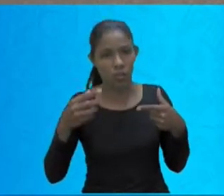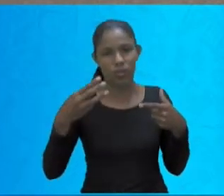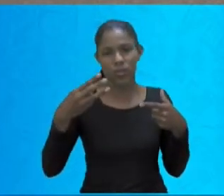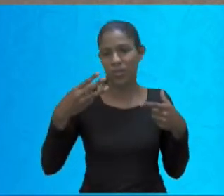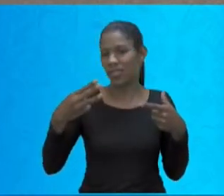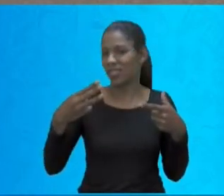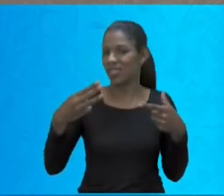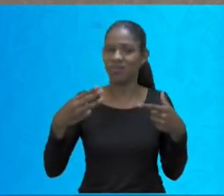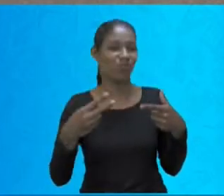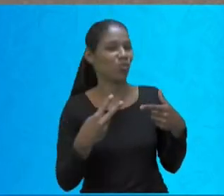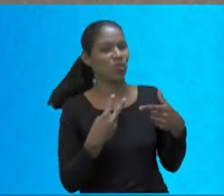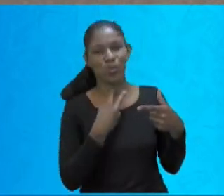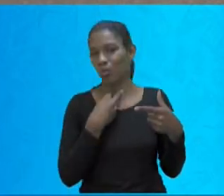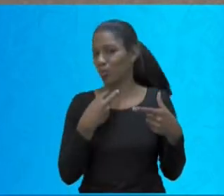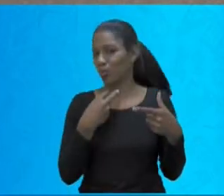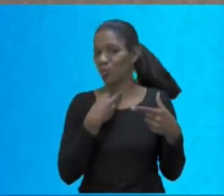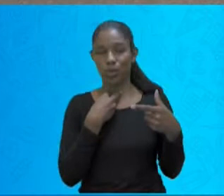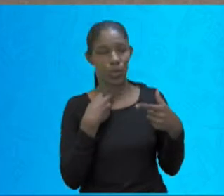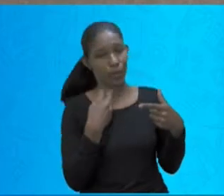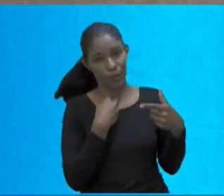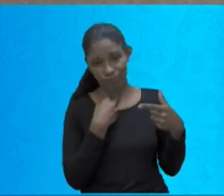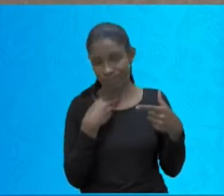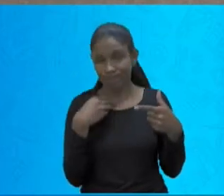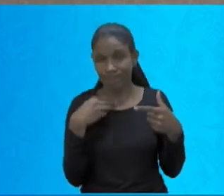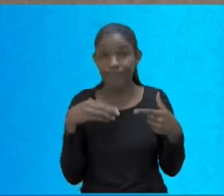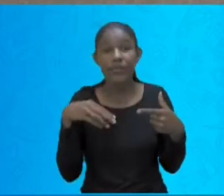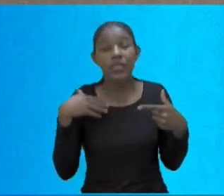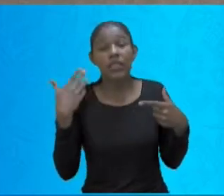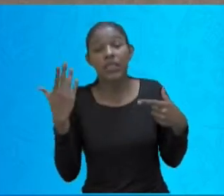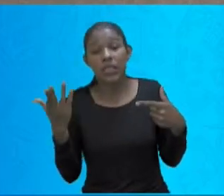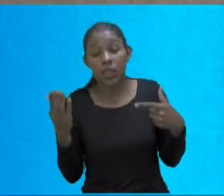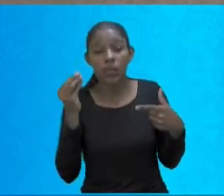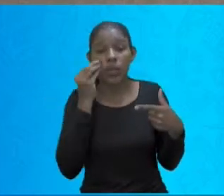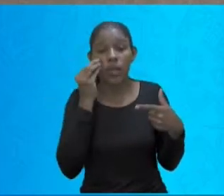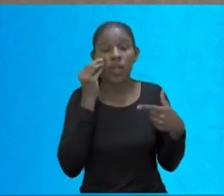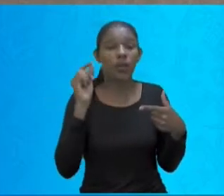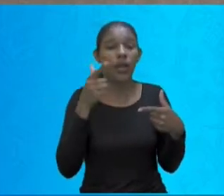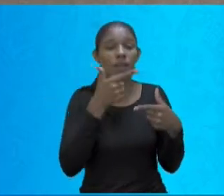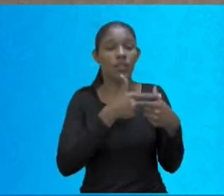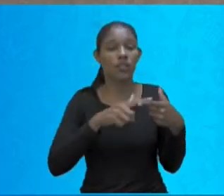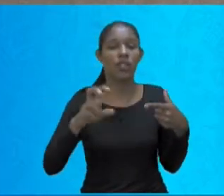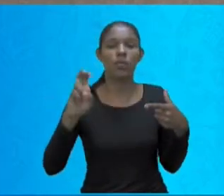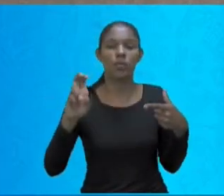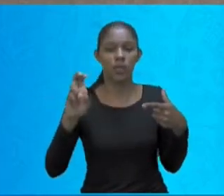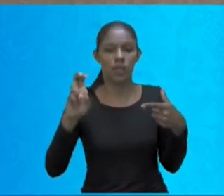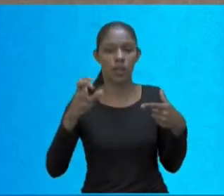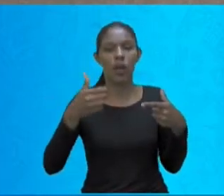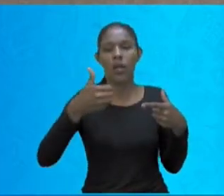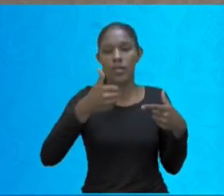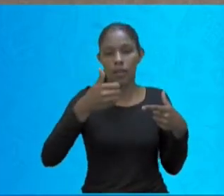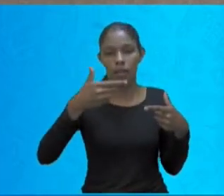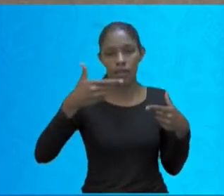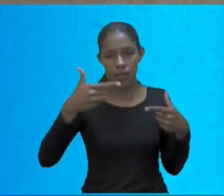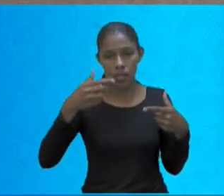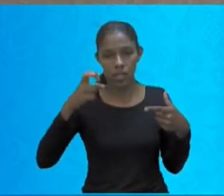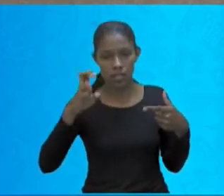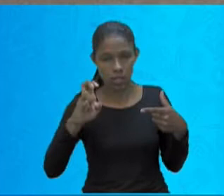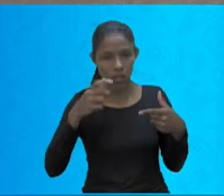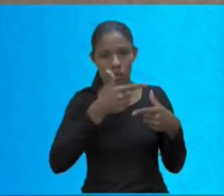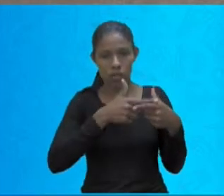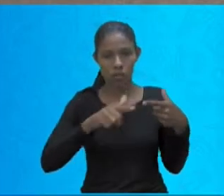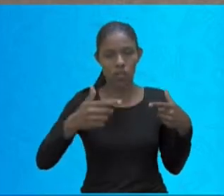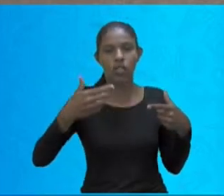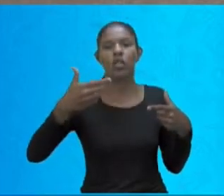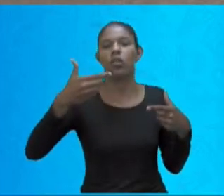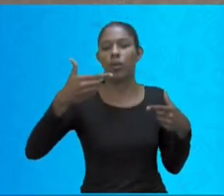um número que não é divisível por 3. Então, eu vou tentar logo por 5. 125 dividido por 5,